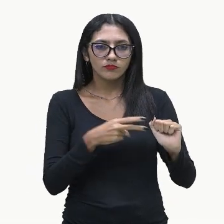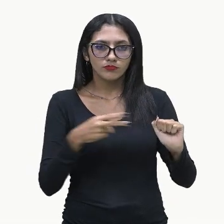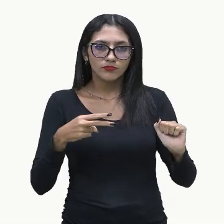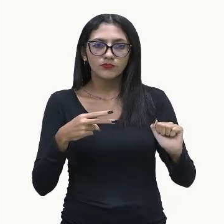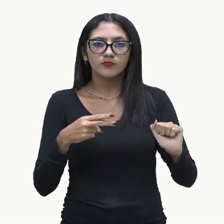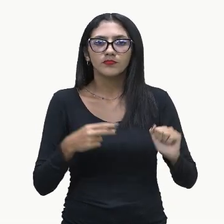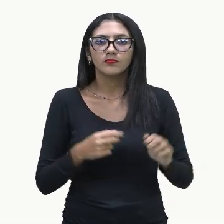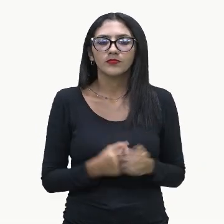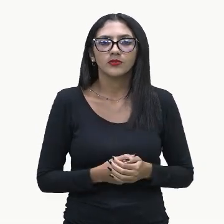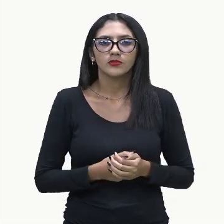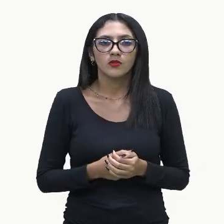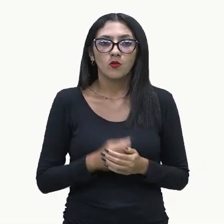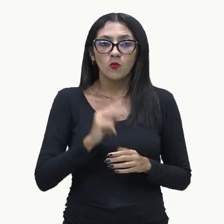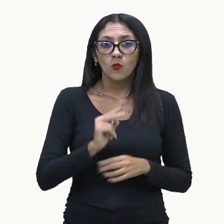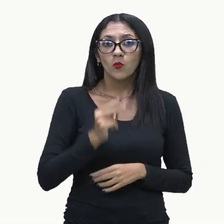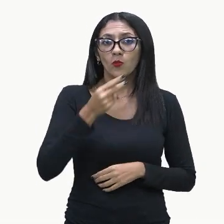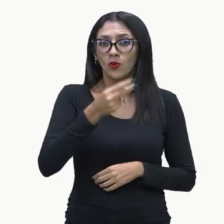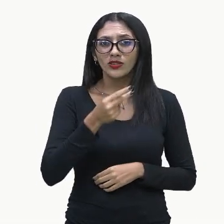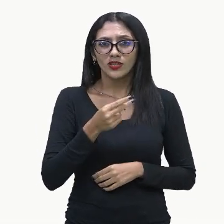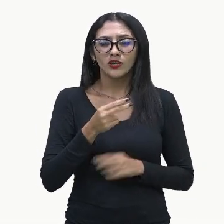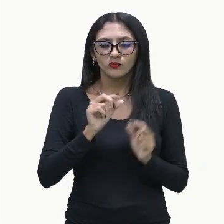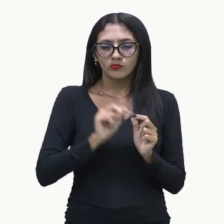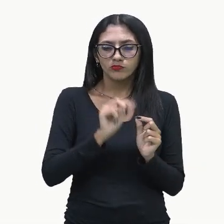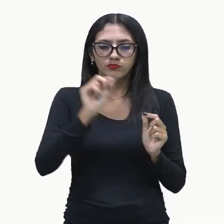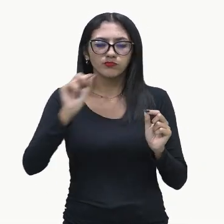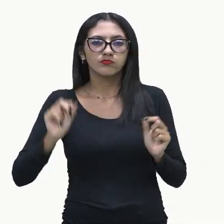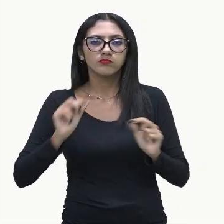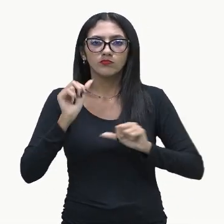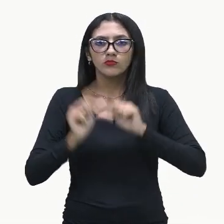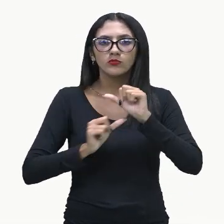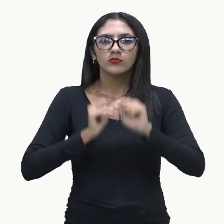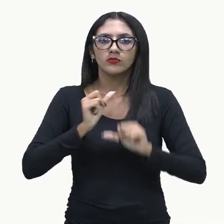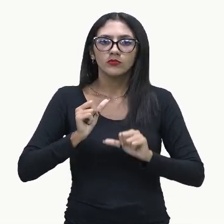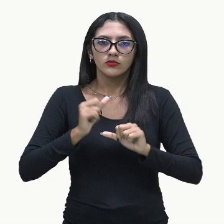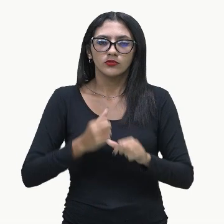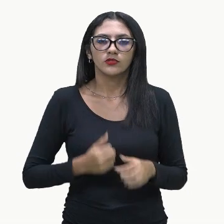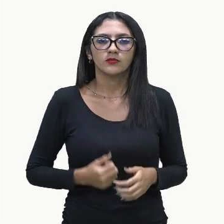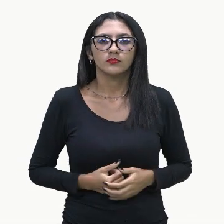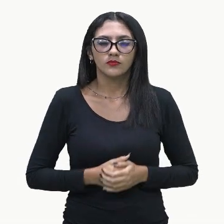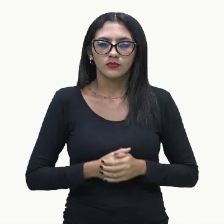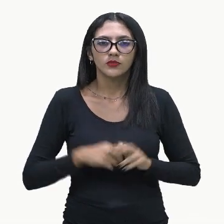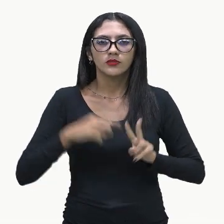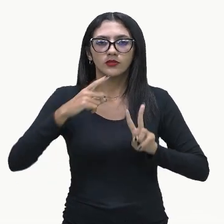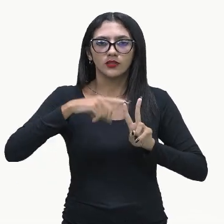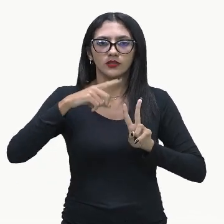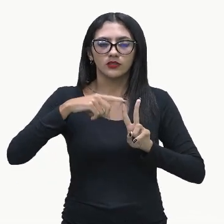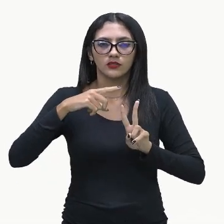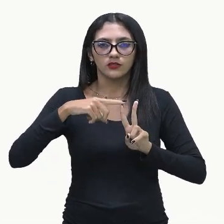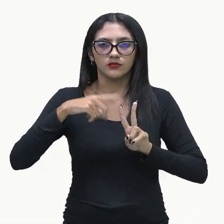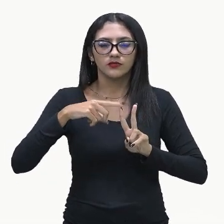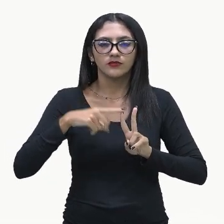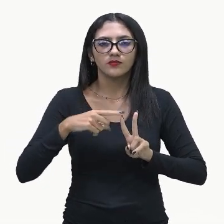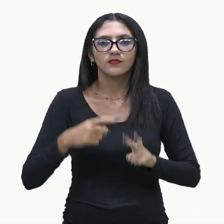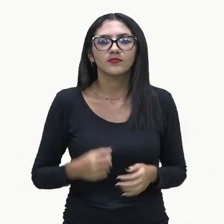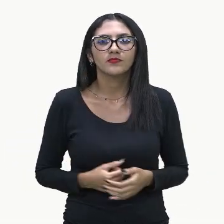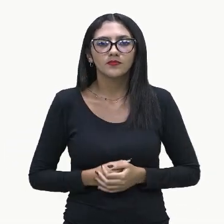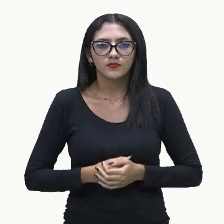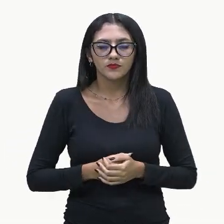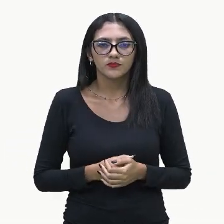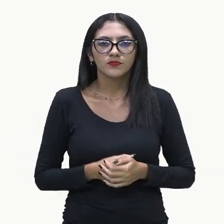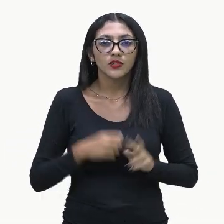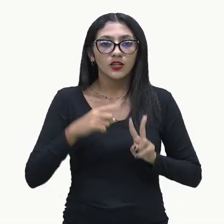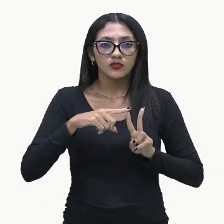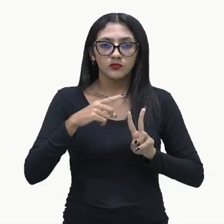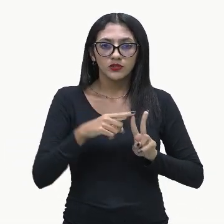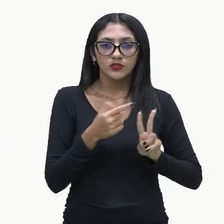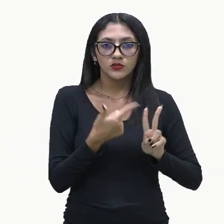para o outro lado com a operação inversa. A operação inversa do A ao quadrado será raiz quadrada